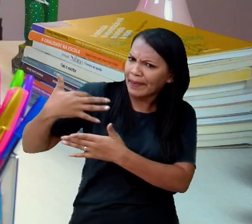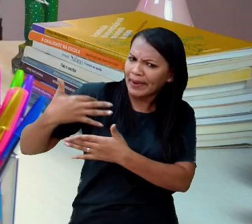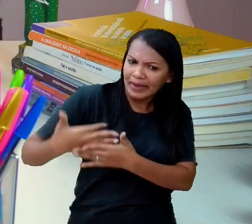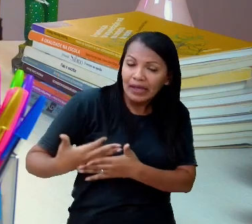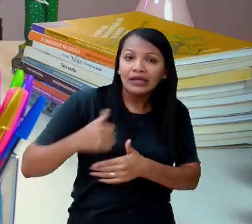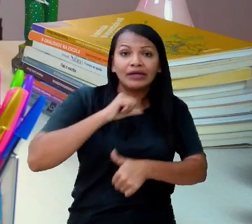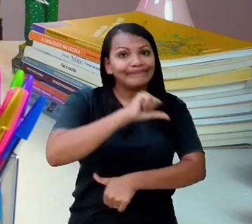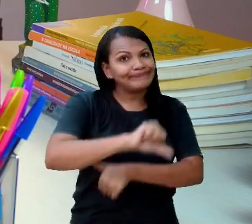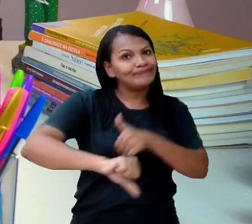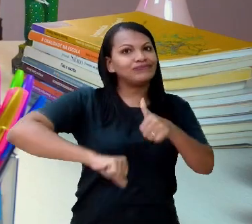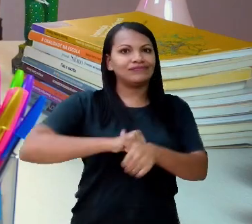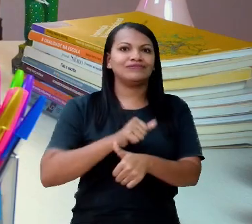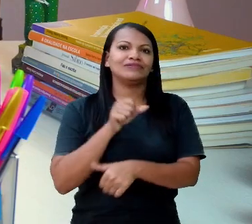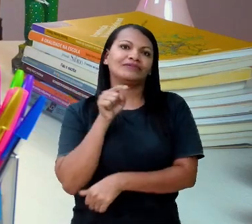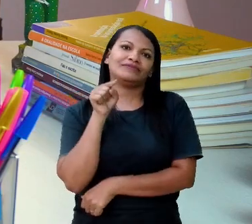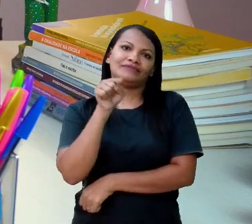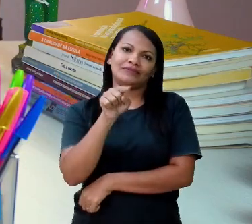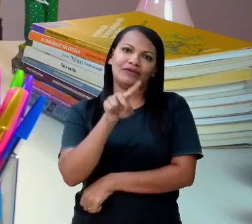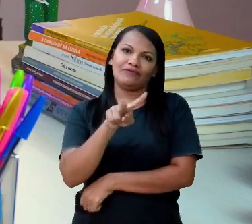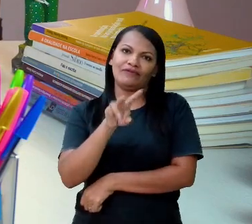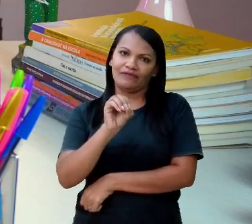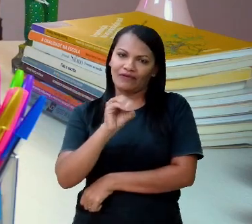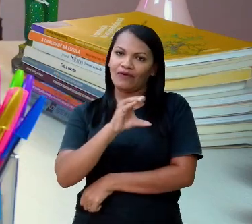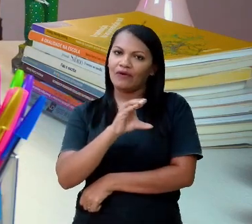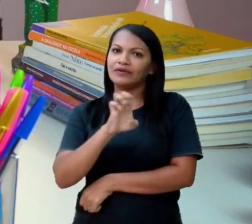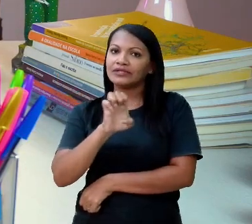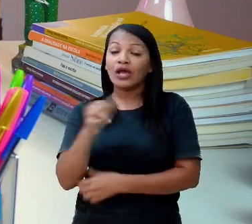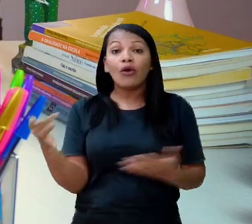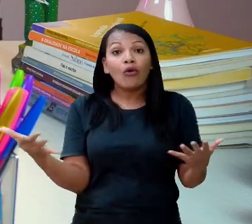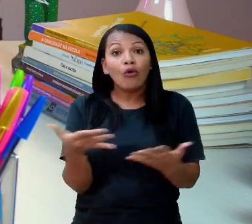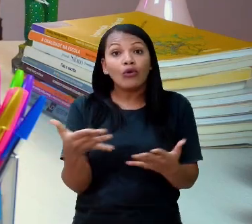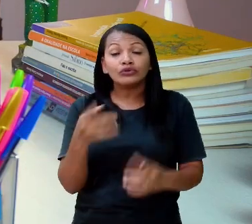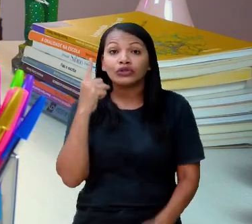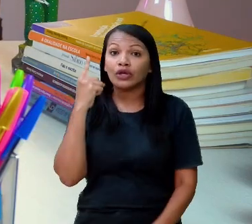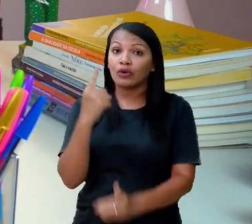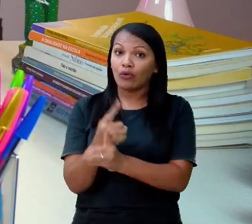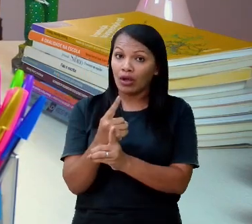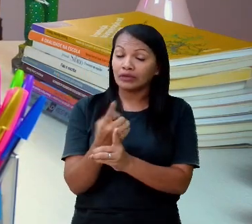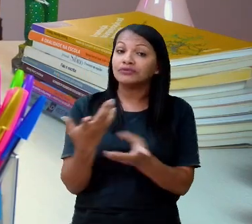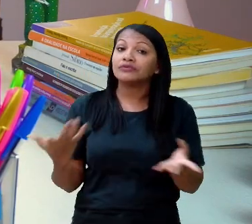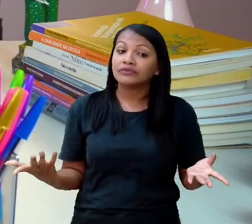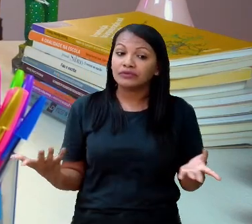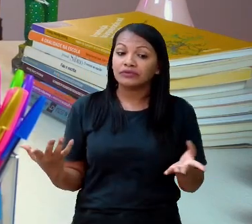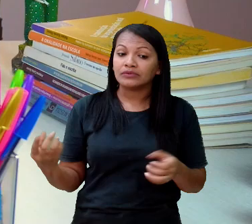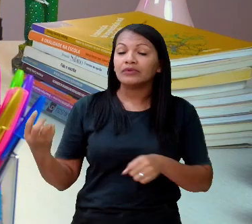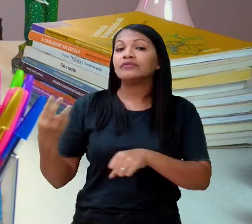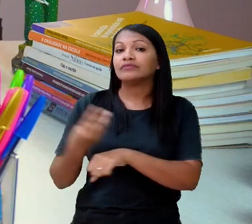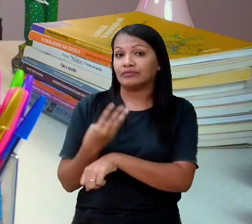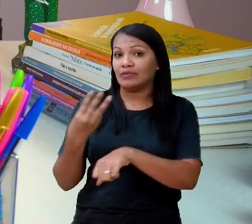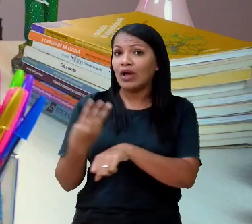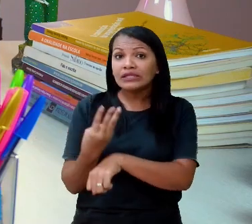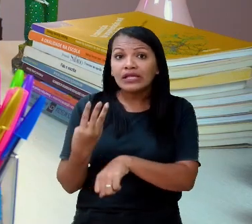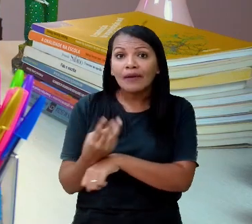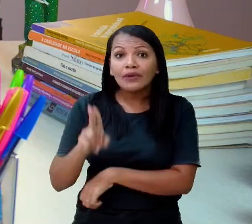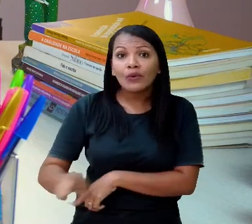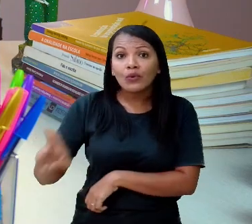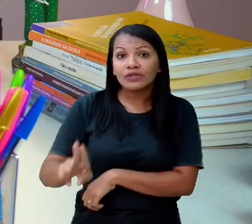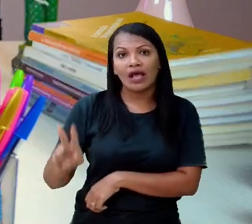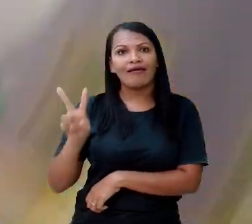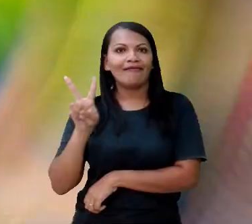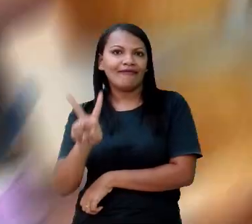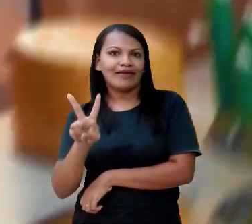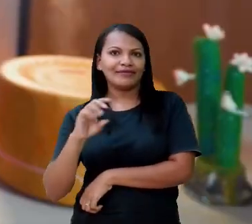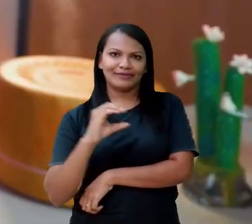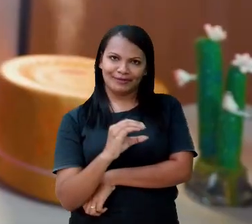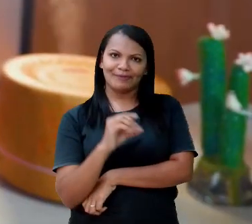a você. E hoje, o que é que a gente encontra no WhatsApp, por exemplo? VC, para se referir a